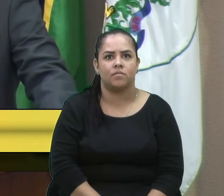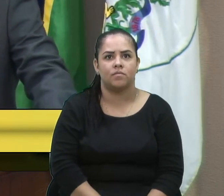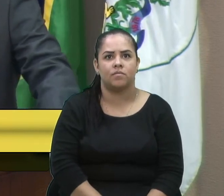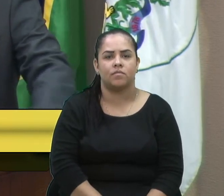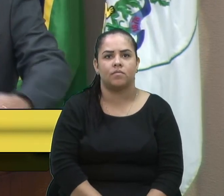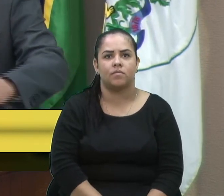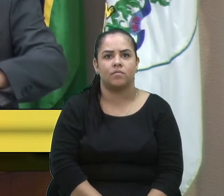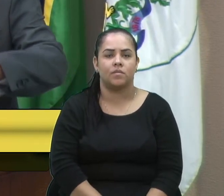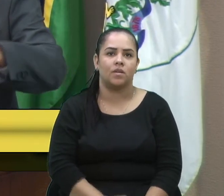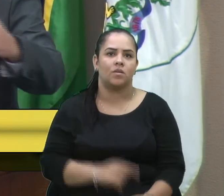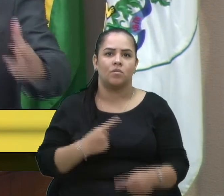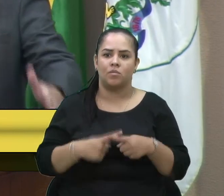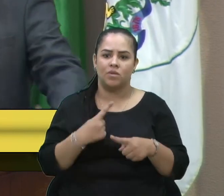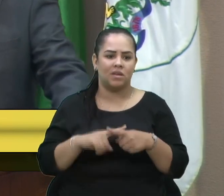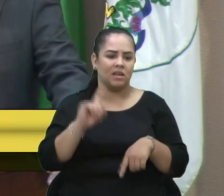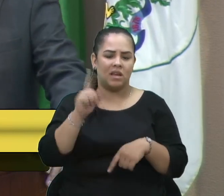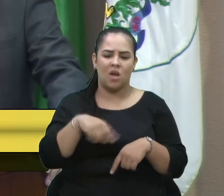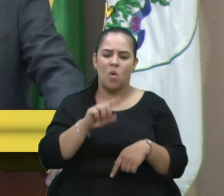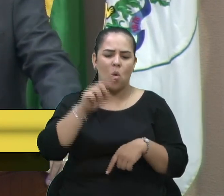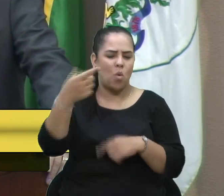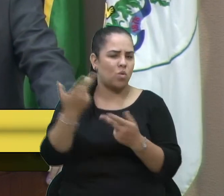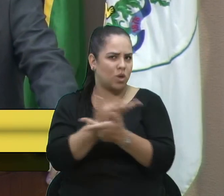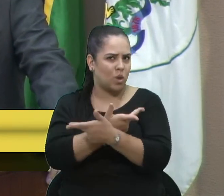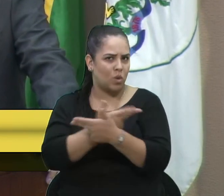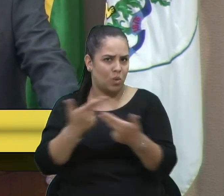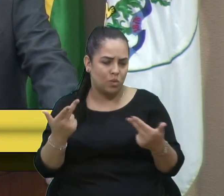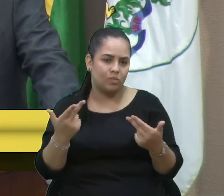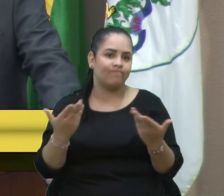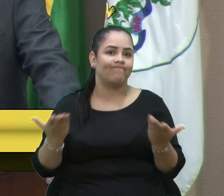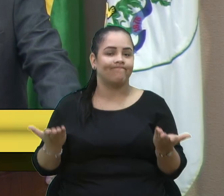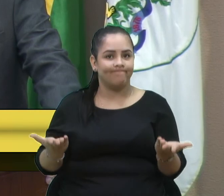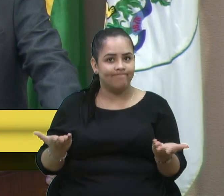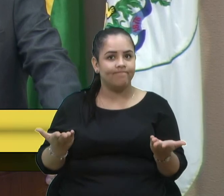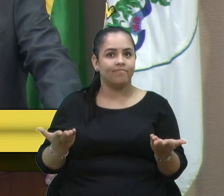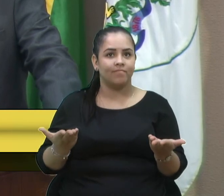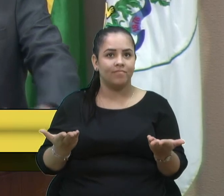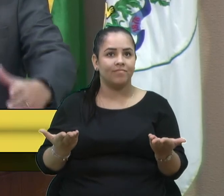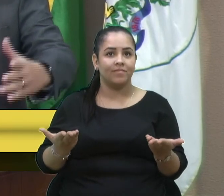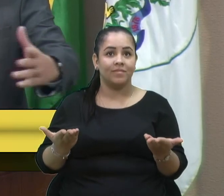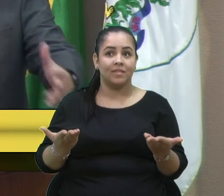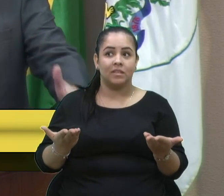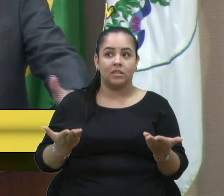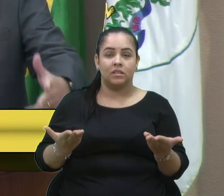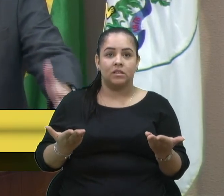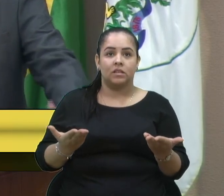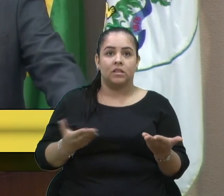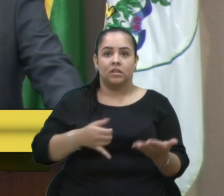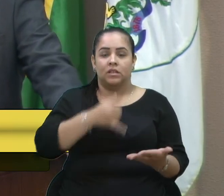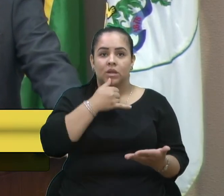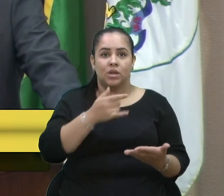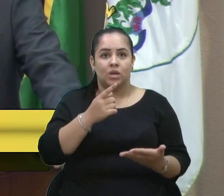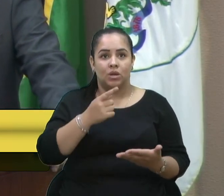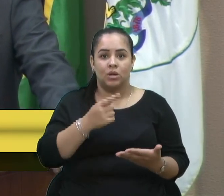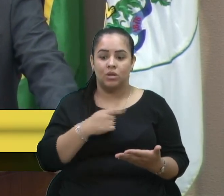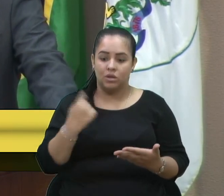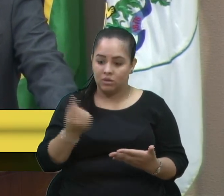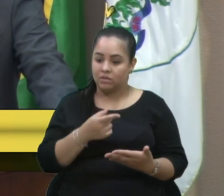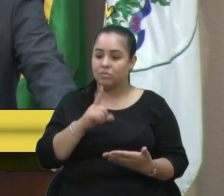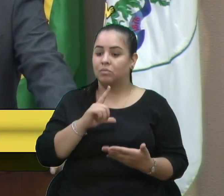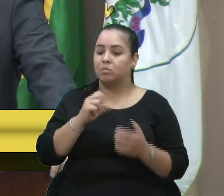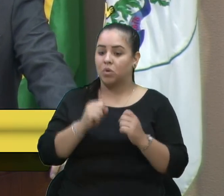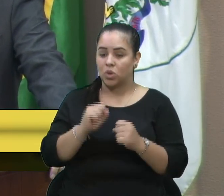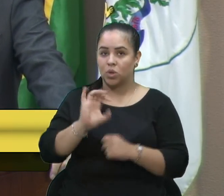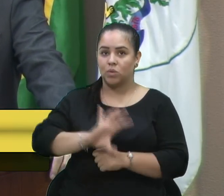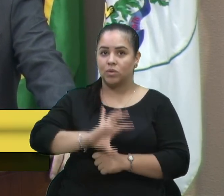que isso daí já é uma outra situação que, infelizmente, a gente possa ter dor de cabeça. Mas a